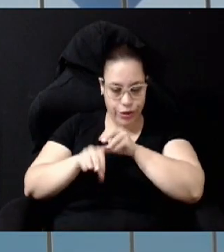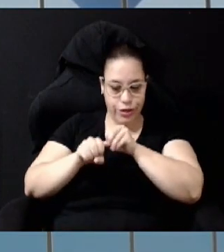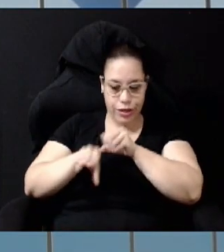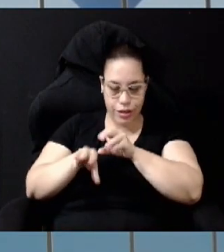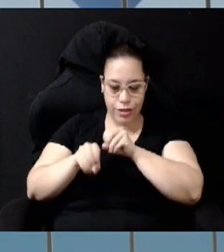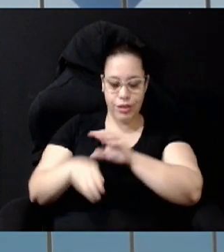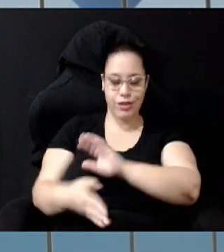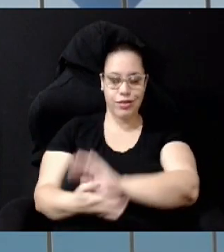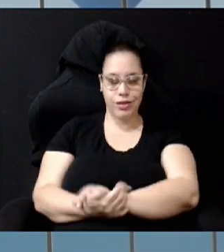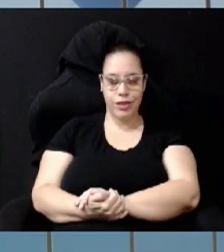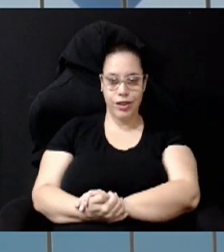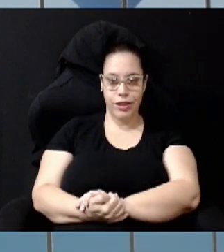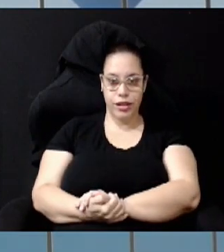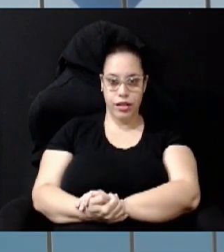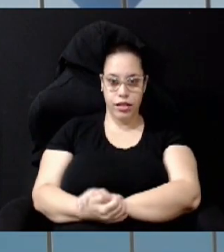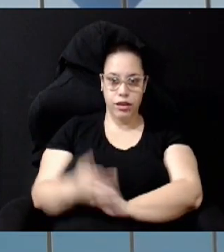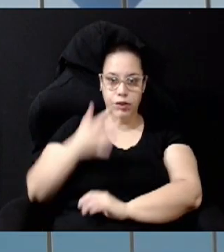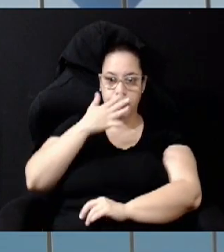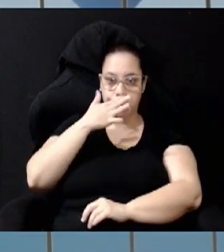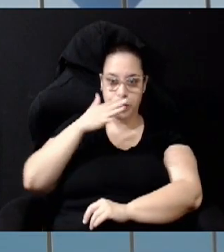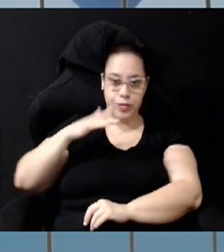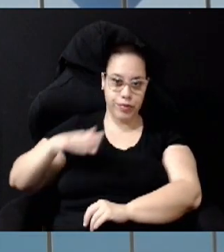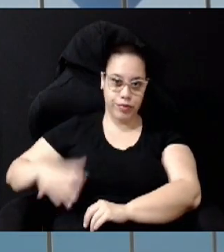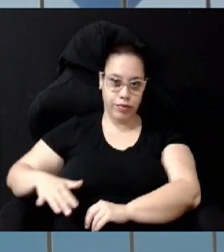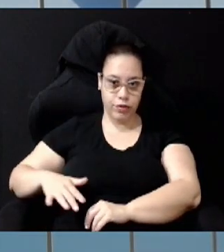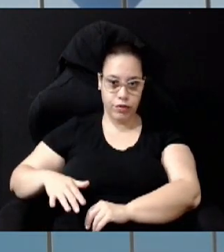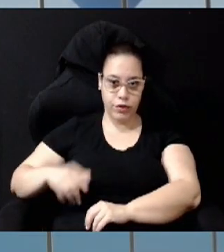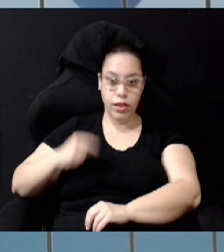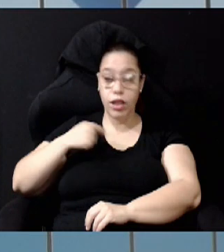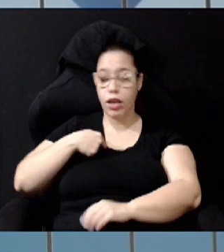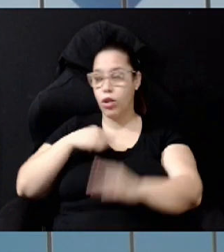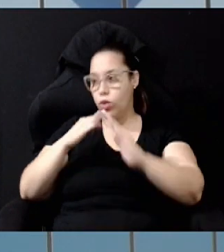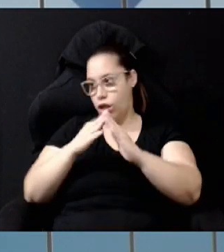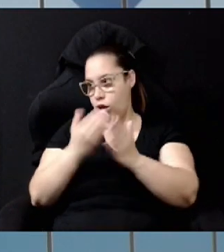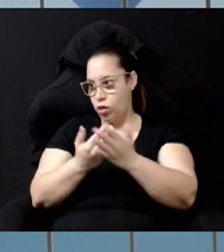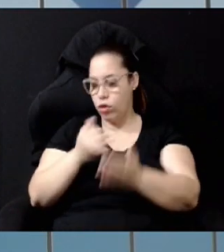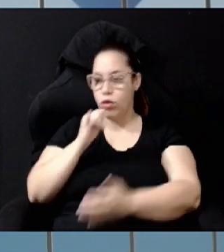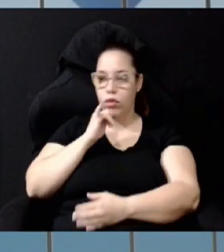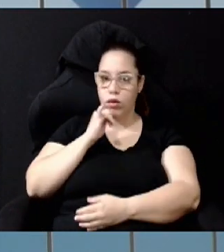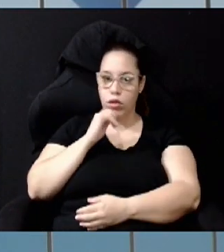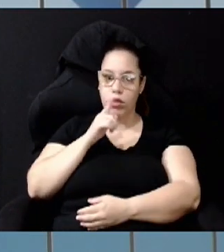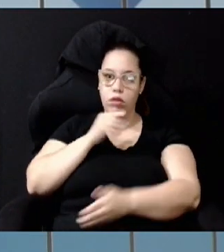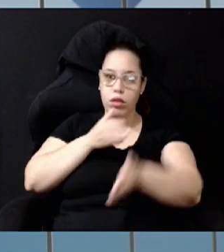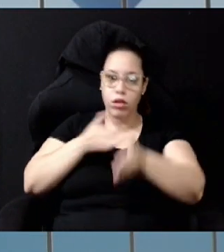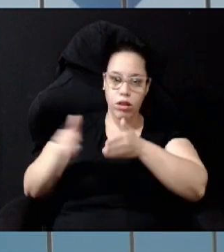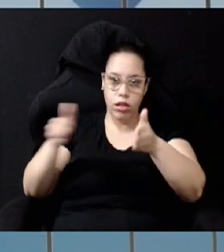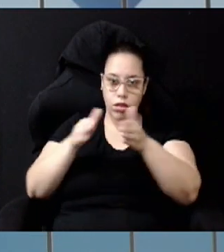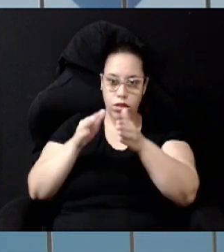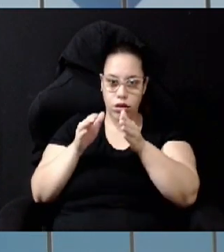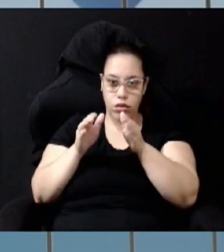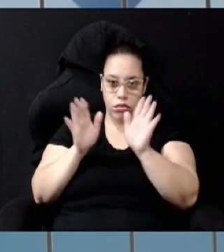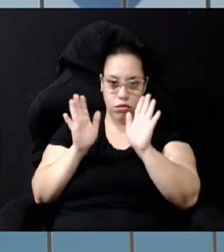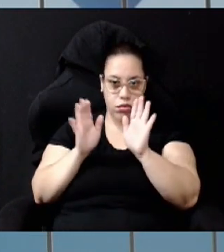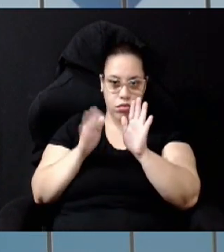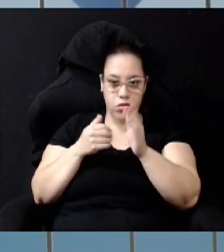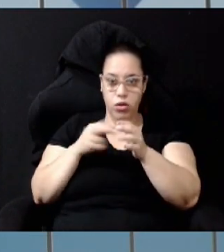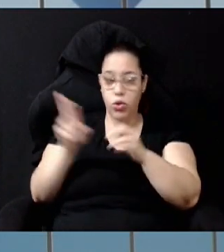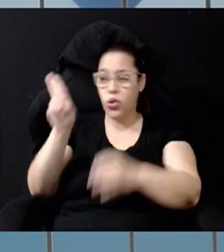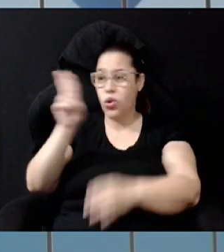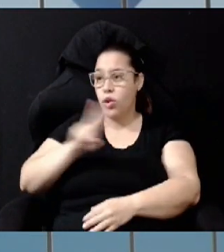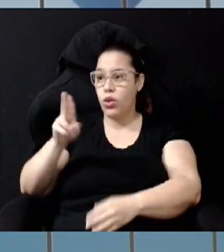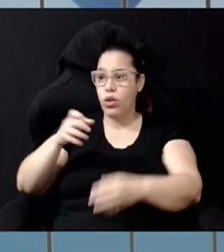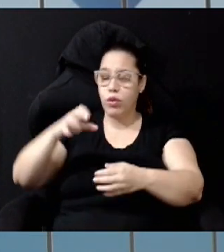Os pequenos, né, eu, quando estava na escola, o recurso hídrico era algo ilimitado. Então, você podia abrir a